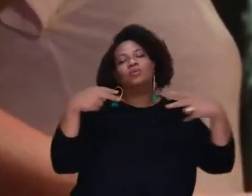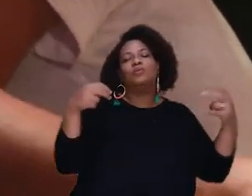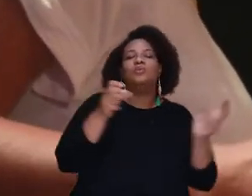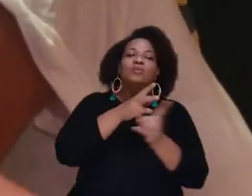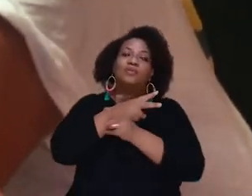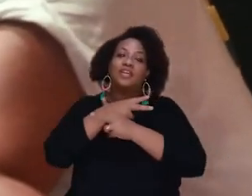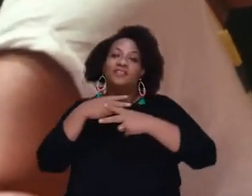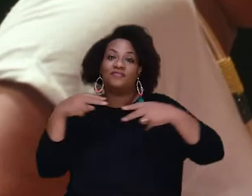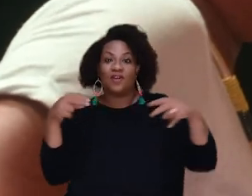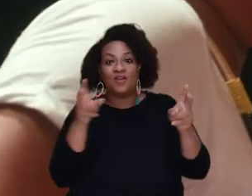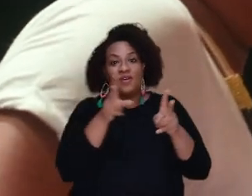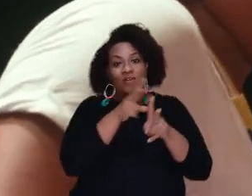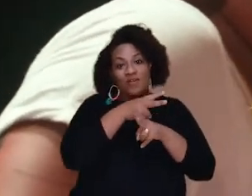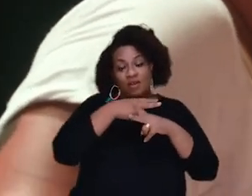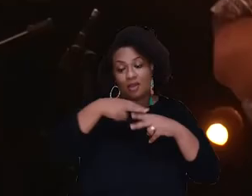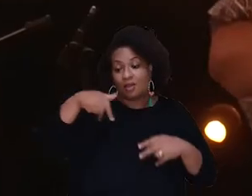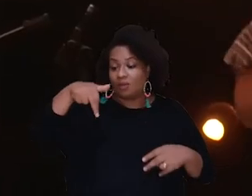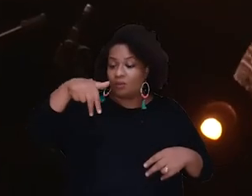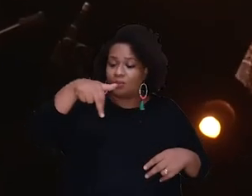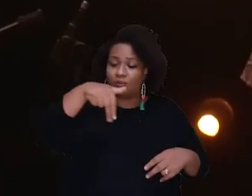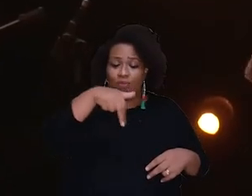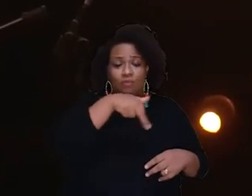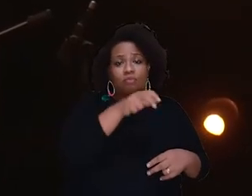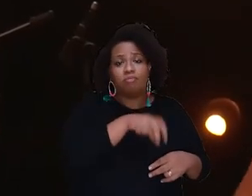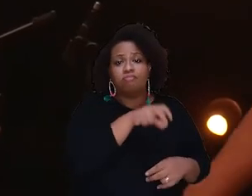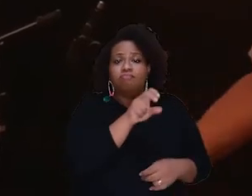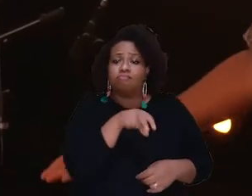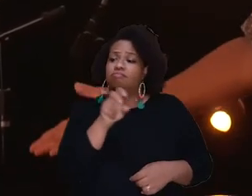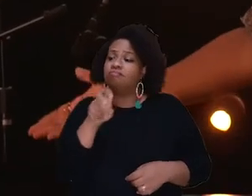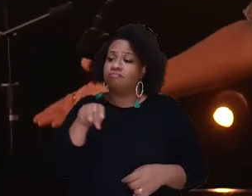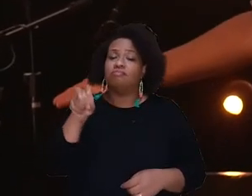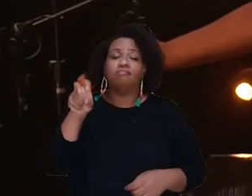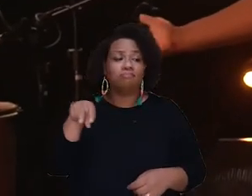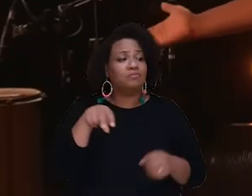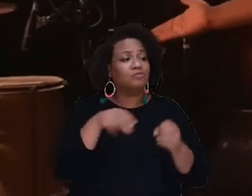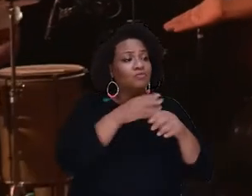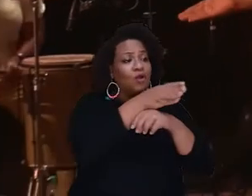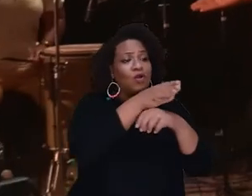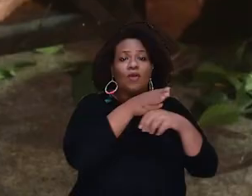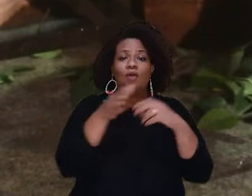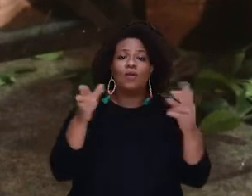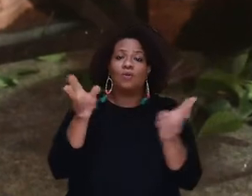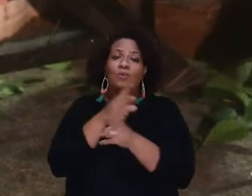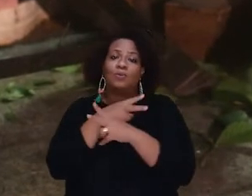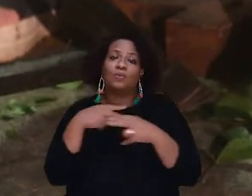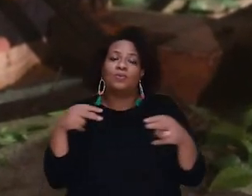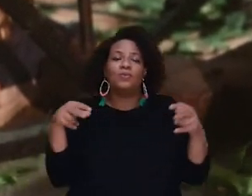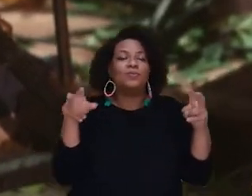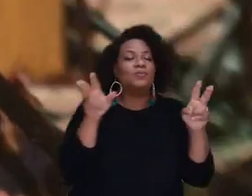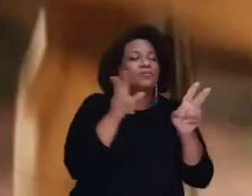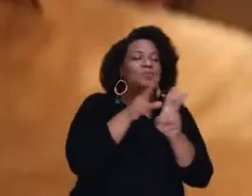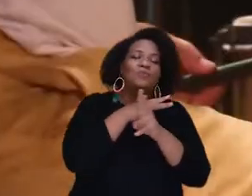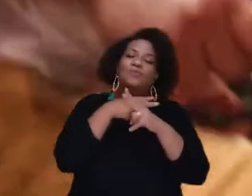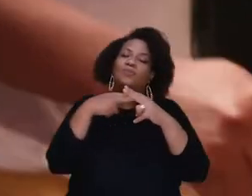me levando. Eu fui, e o vento vai me levando. Eu tô aqui, e o vento